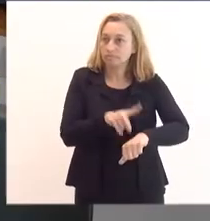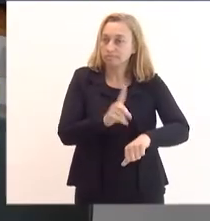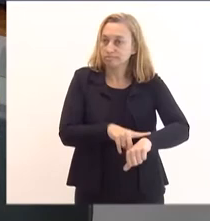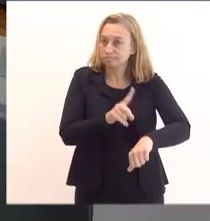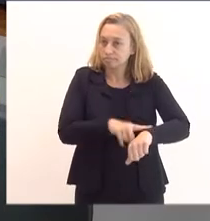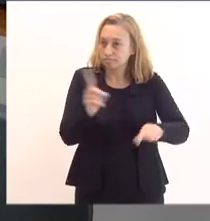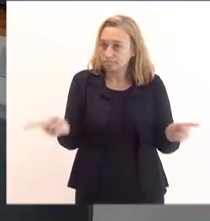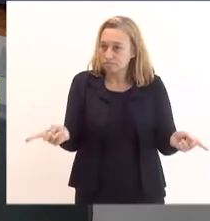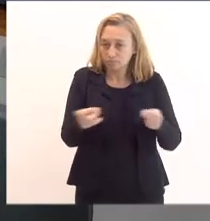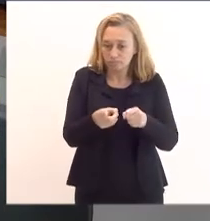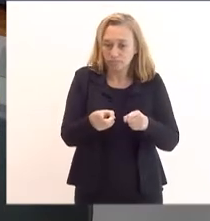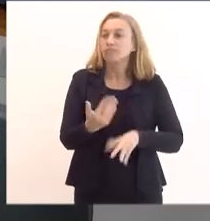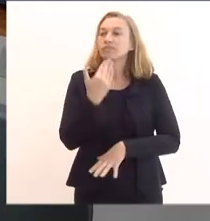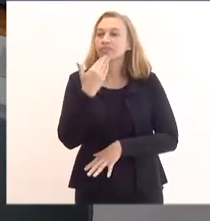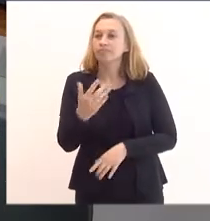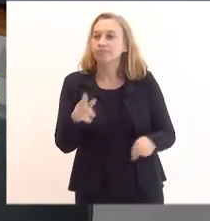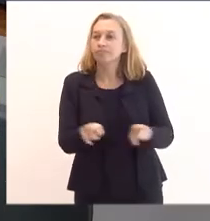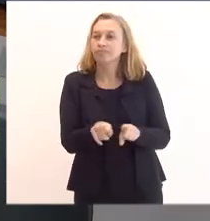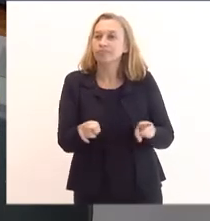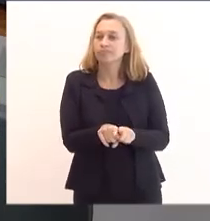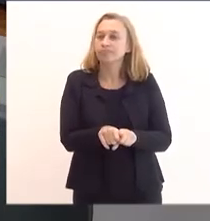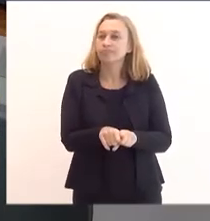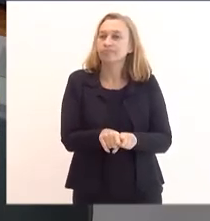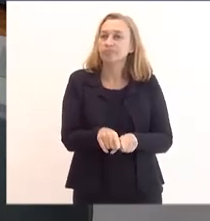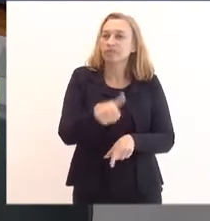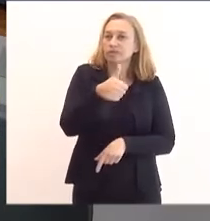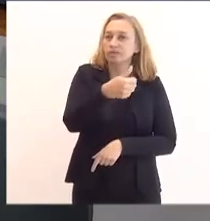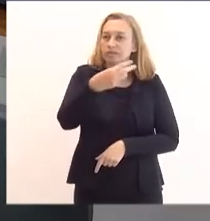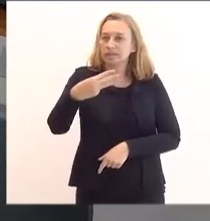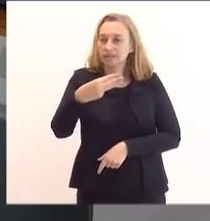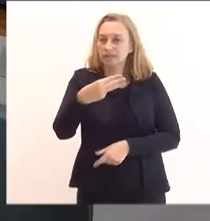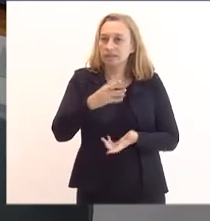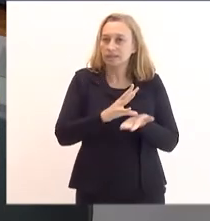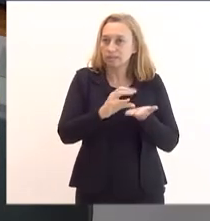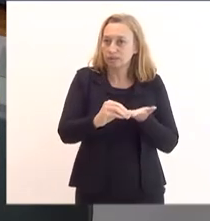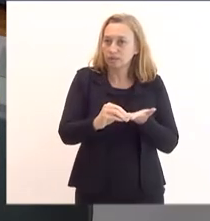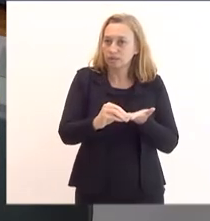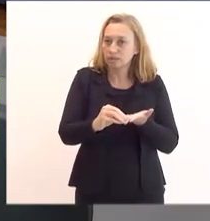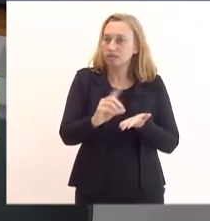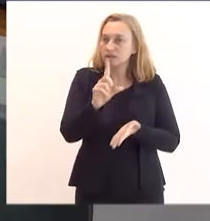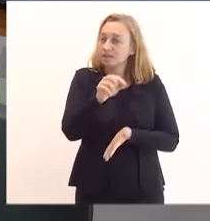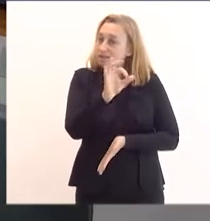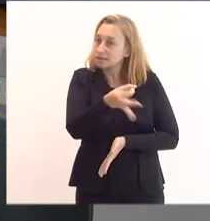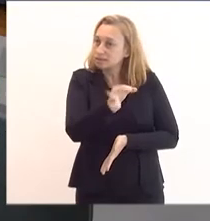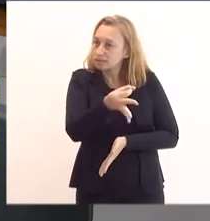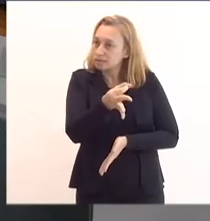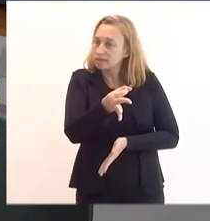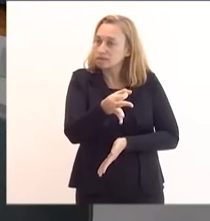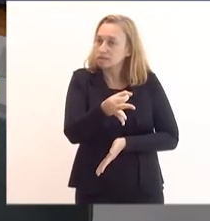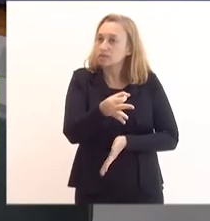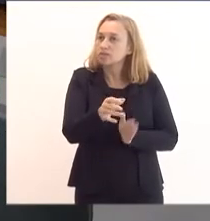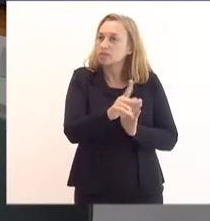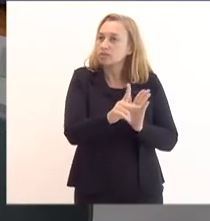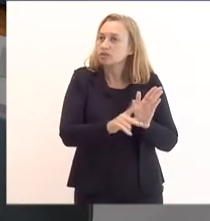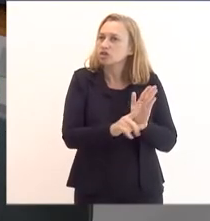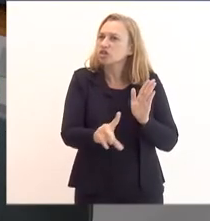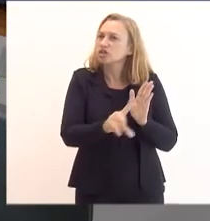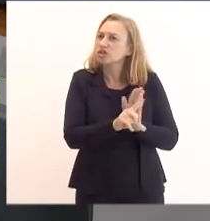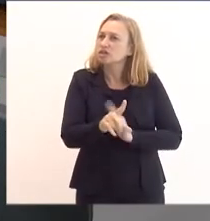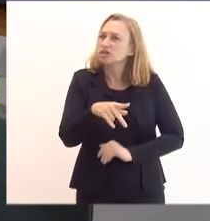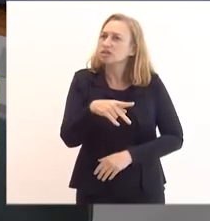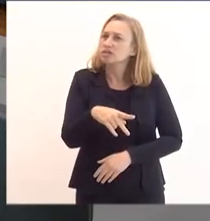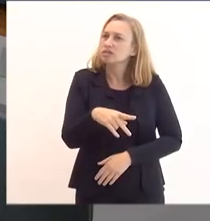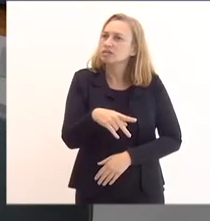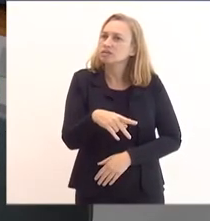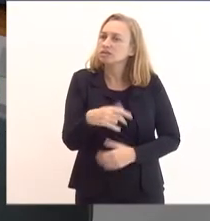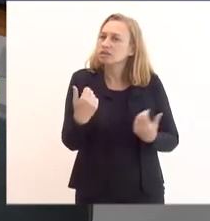exíguo, pedi também a inversão de ordem do 13 da pauta, que é justamente o projeto de lei que fala sobre a